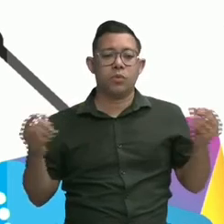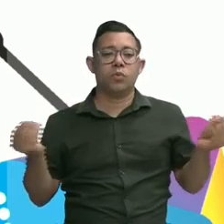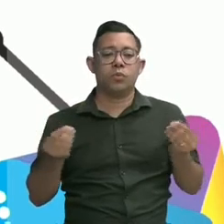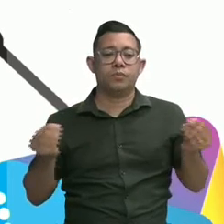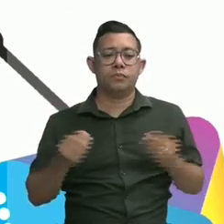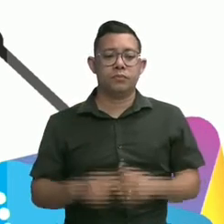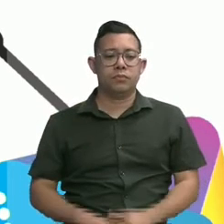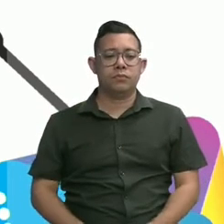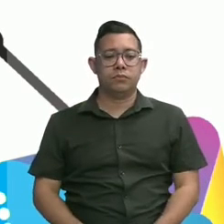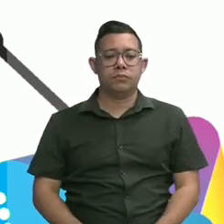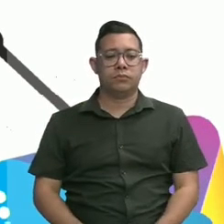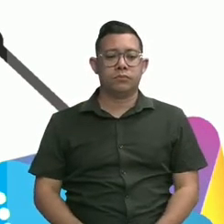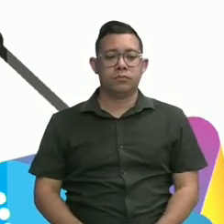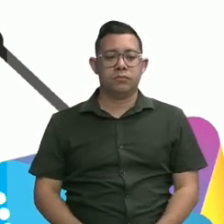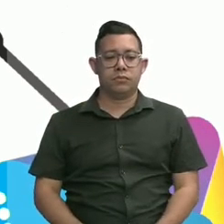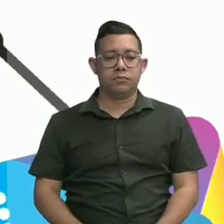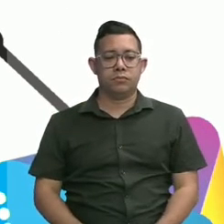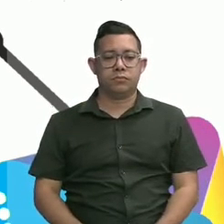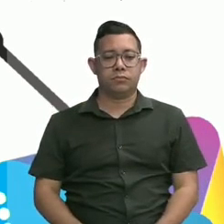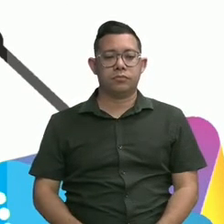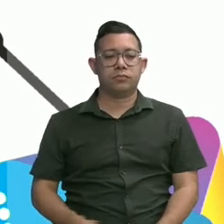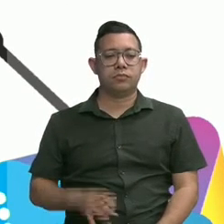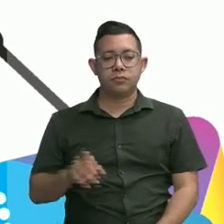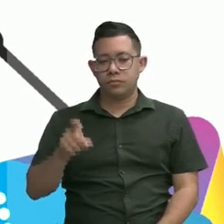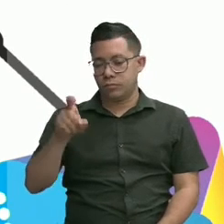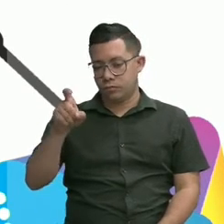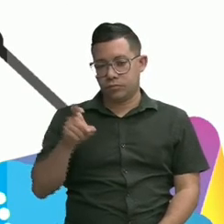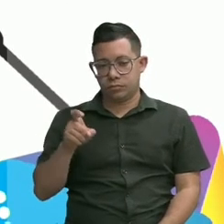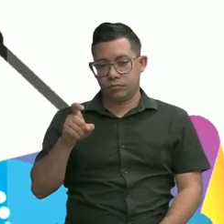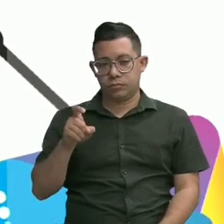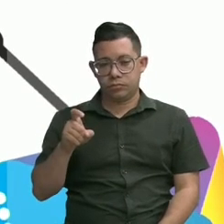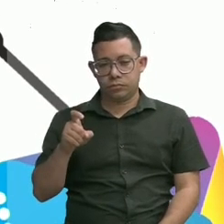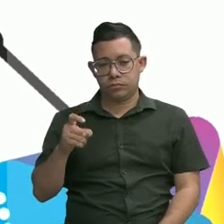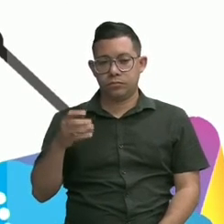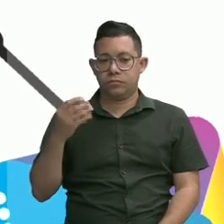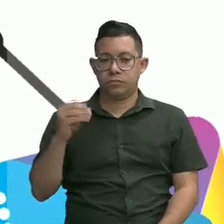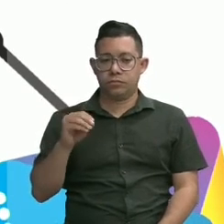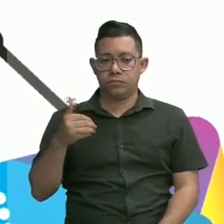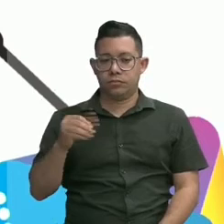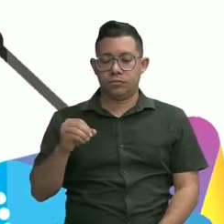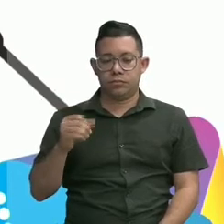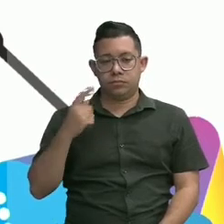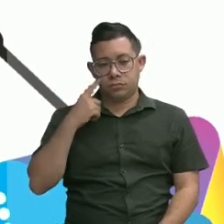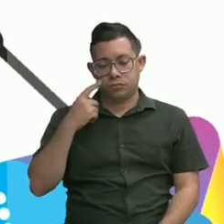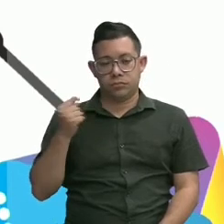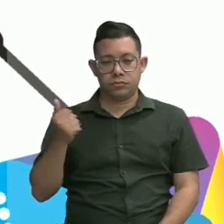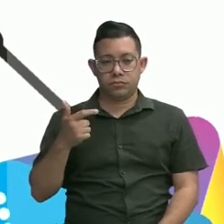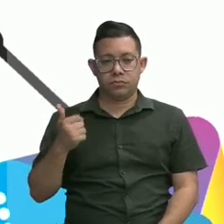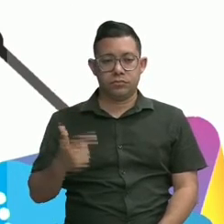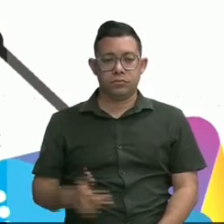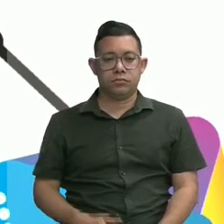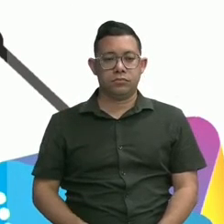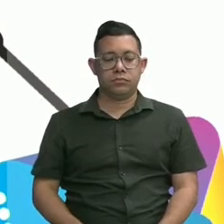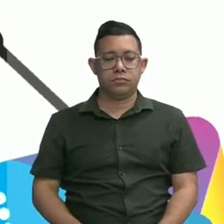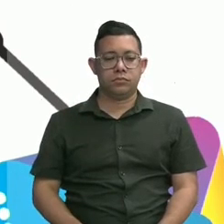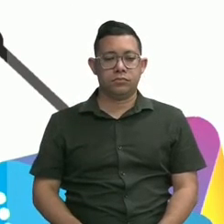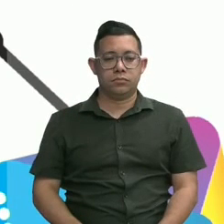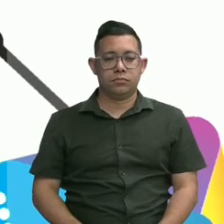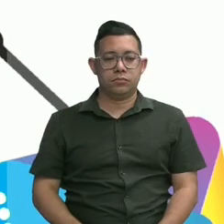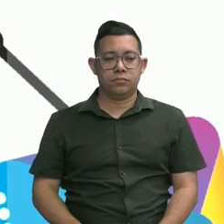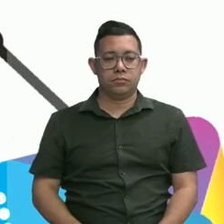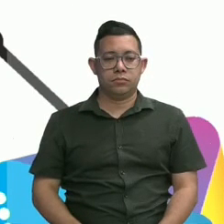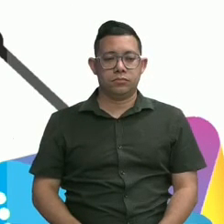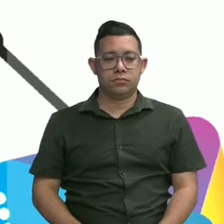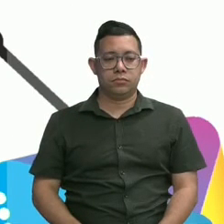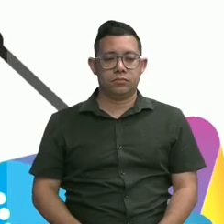para esse é só substituir então no lugar do X na equação o e depois do 12 qual delas for verdadeira não